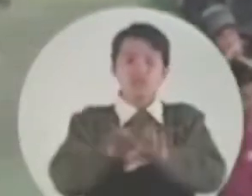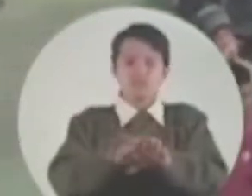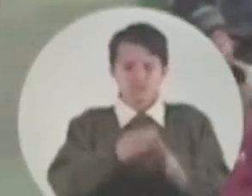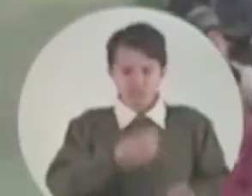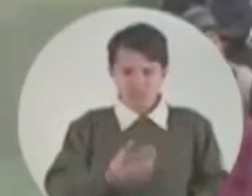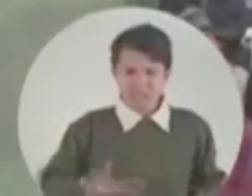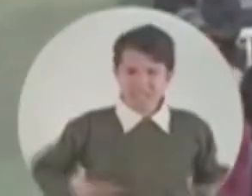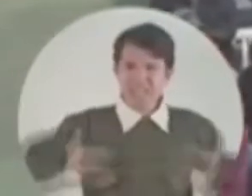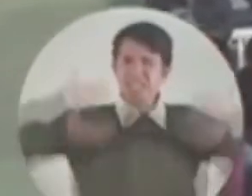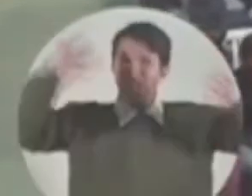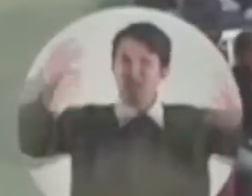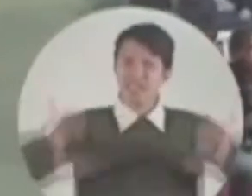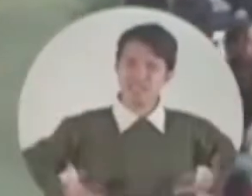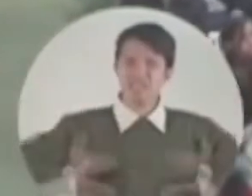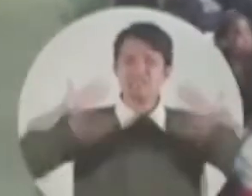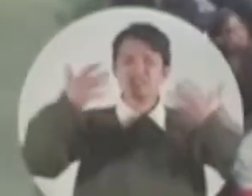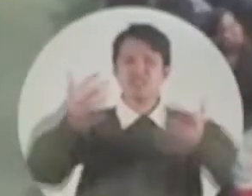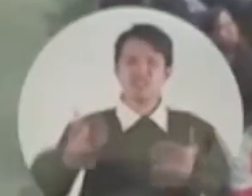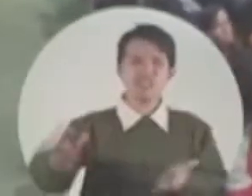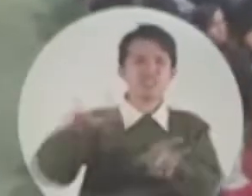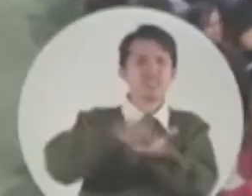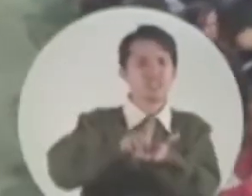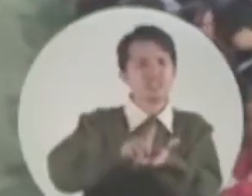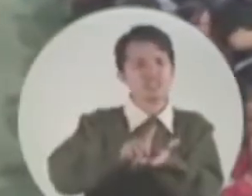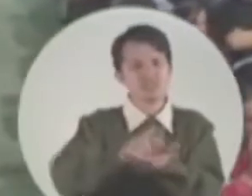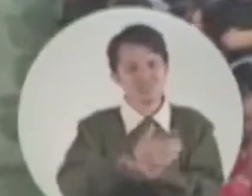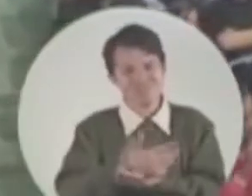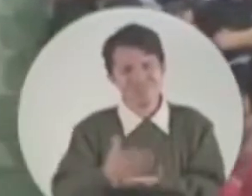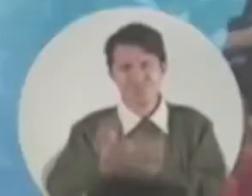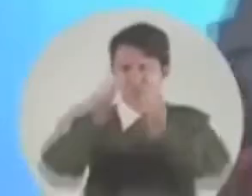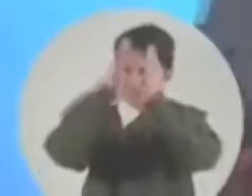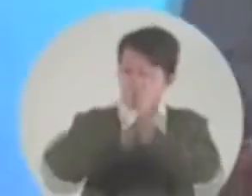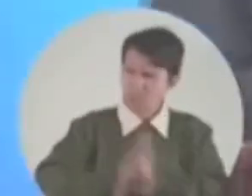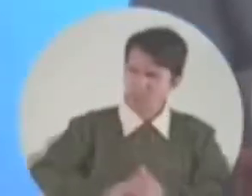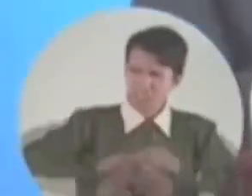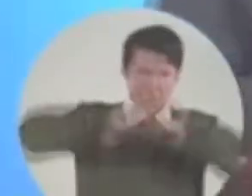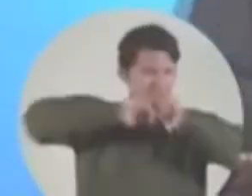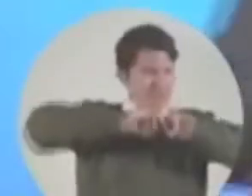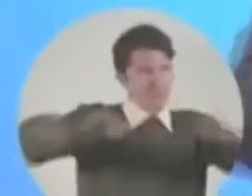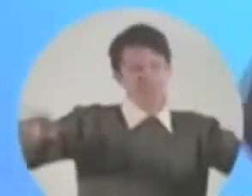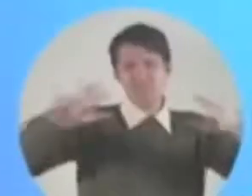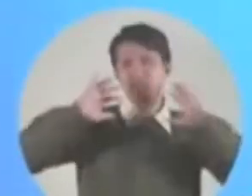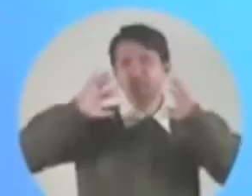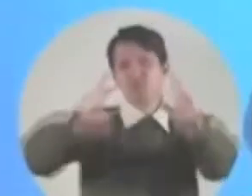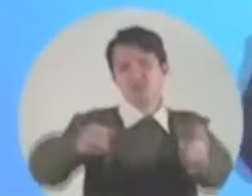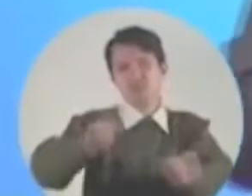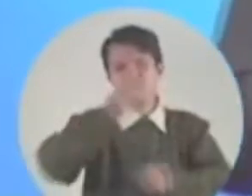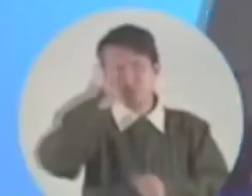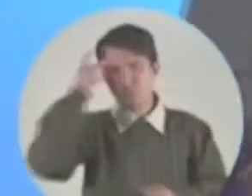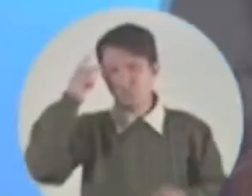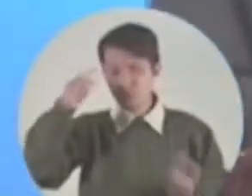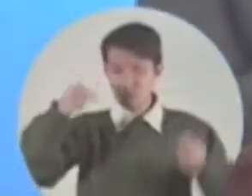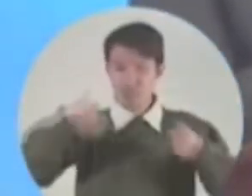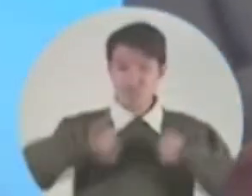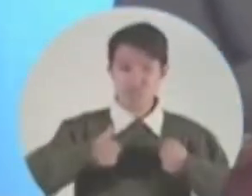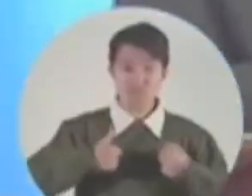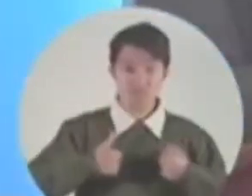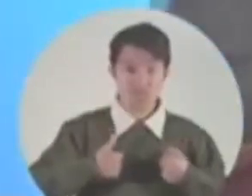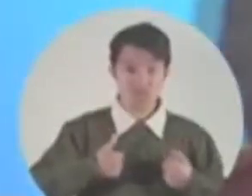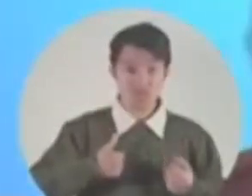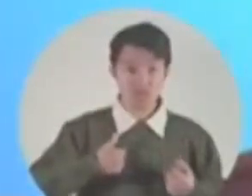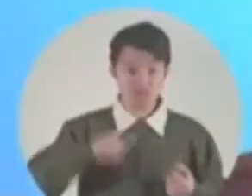minha vida. E ele se tornava um adorador, dizendo a todas as